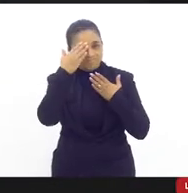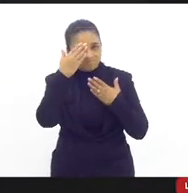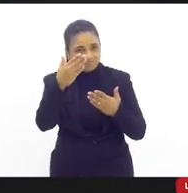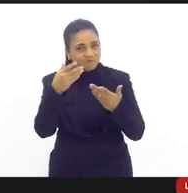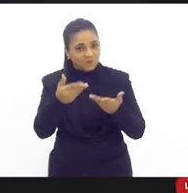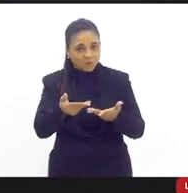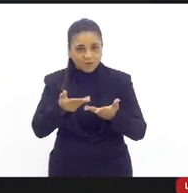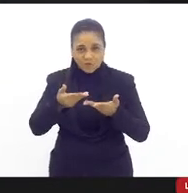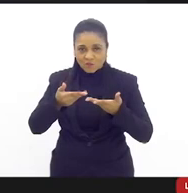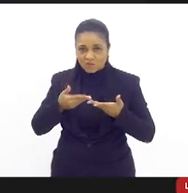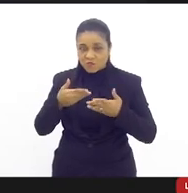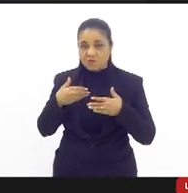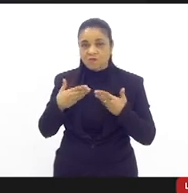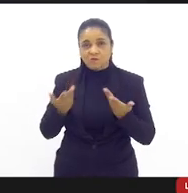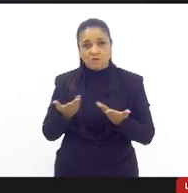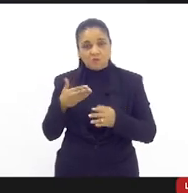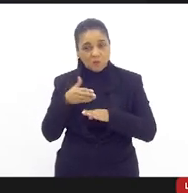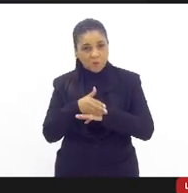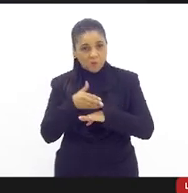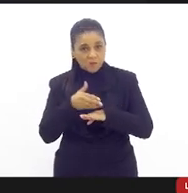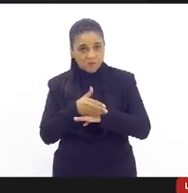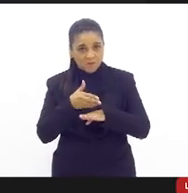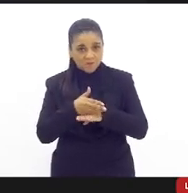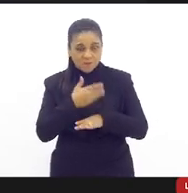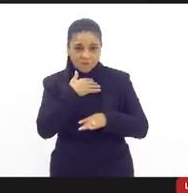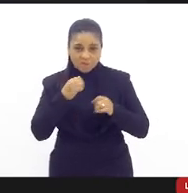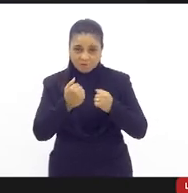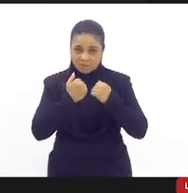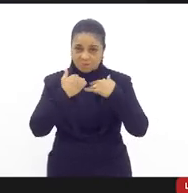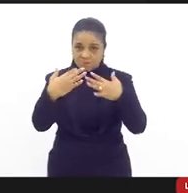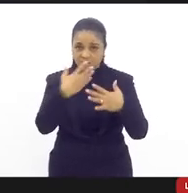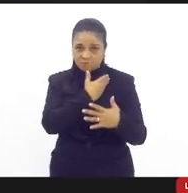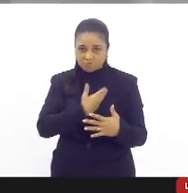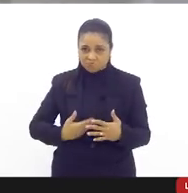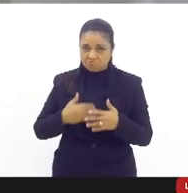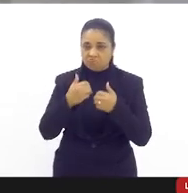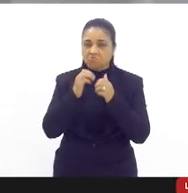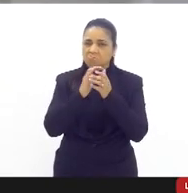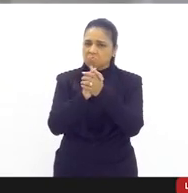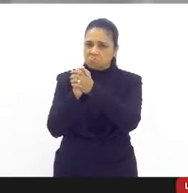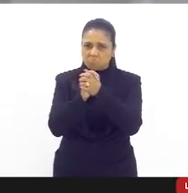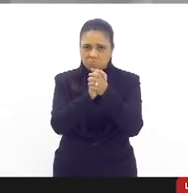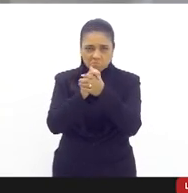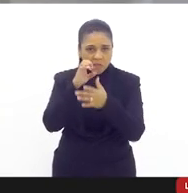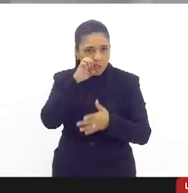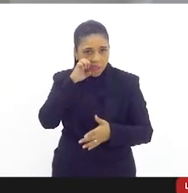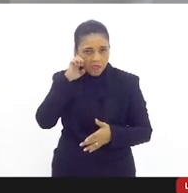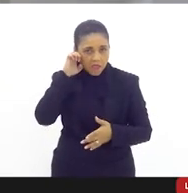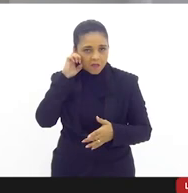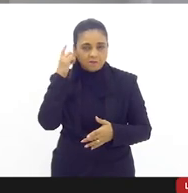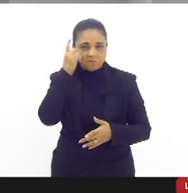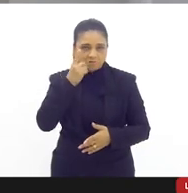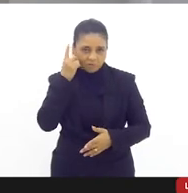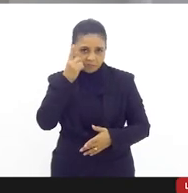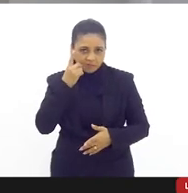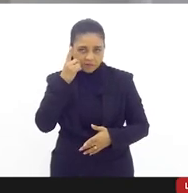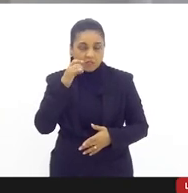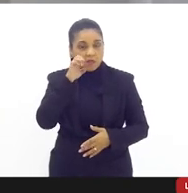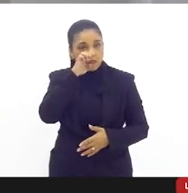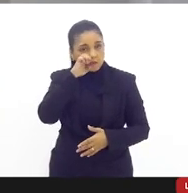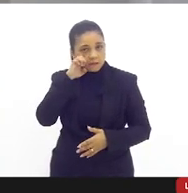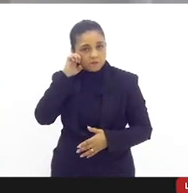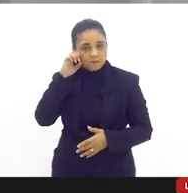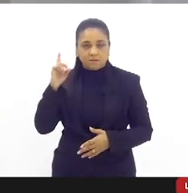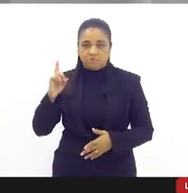o convite que está presente nesta audiência pública parabenizar Deputado elika tecnomoto e a deputada